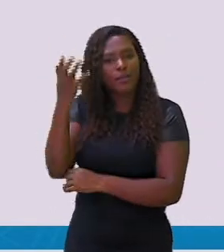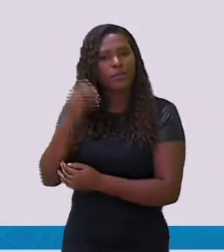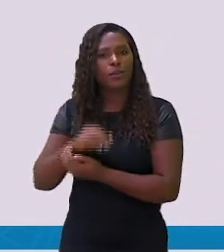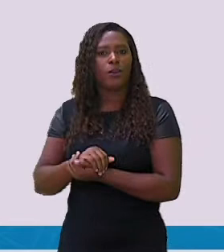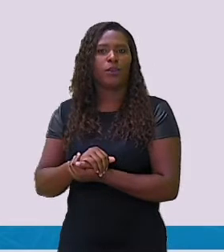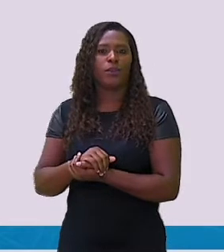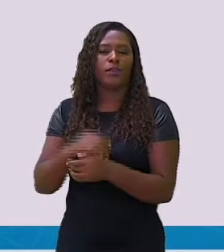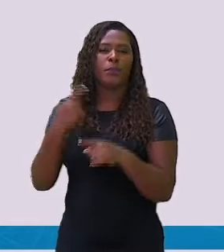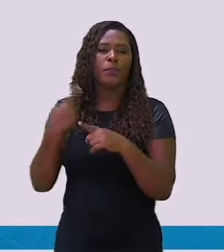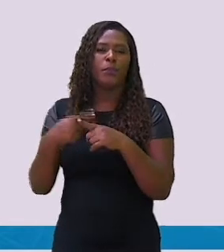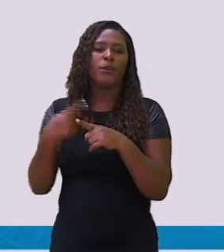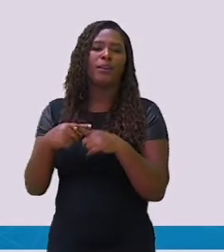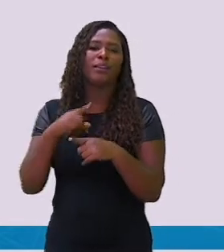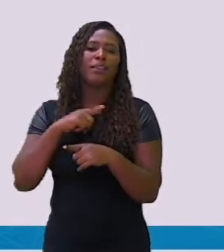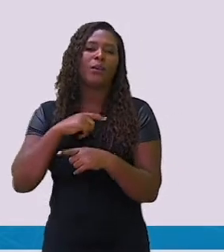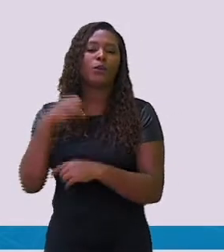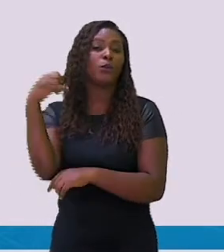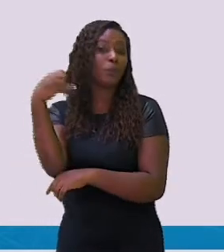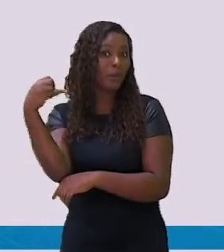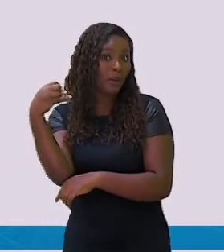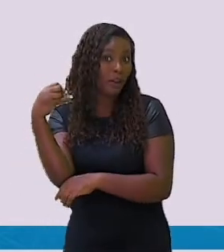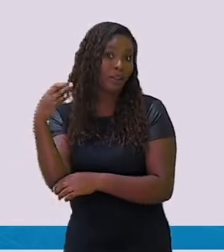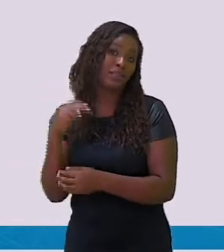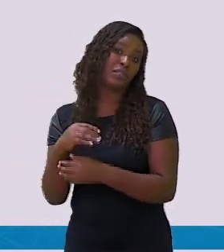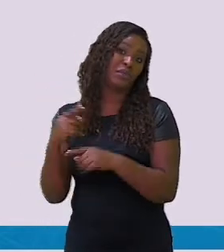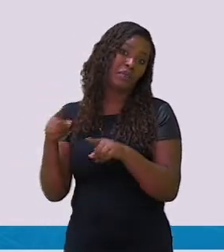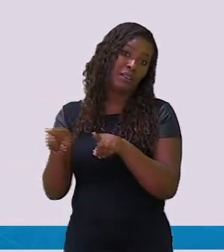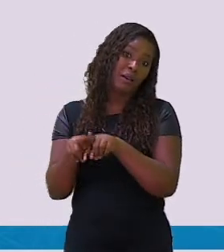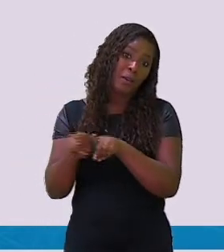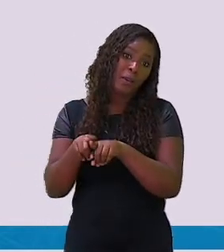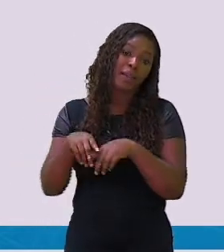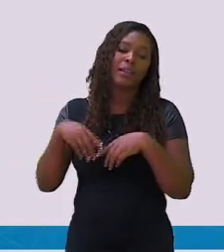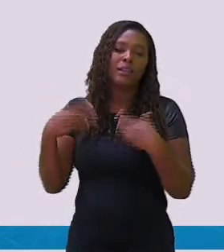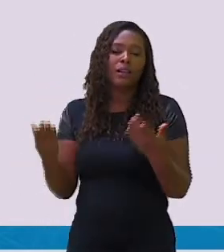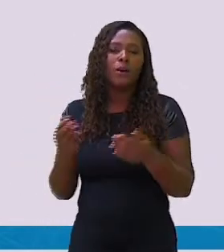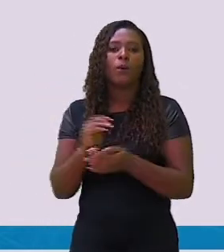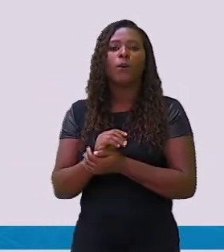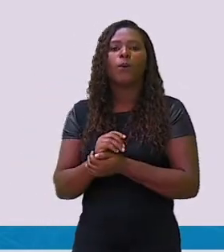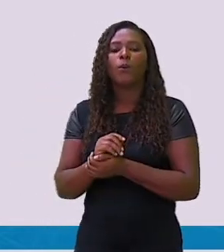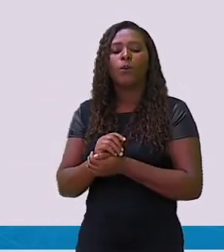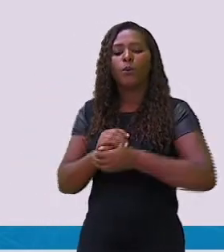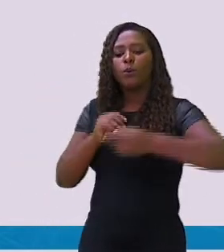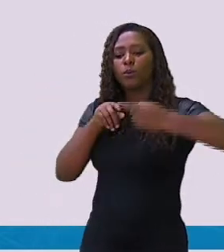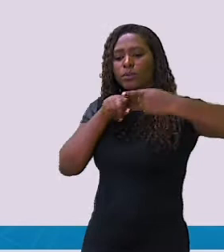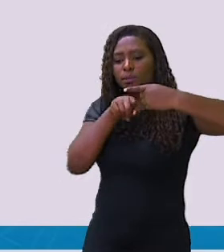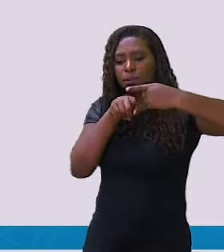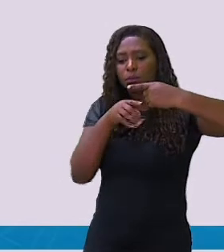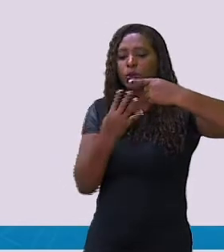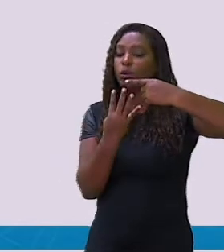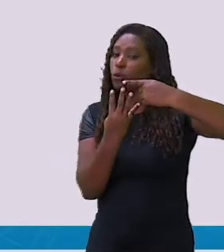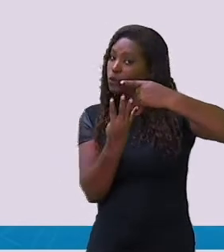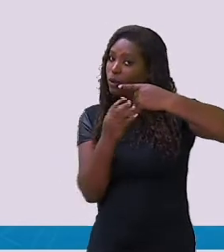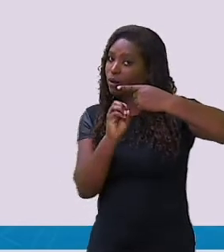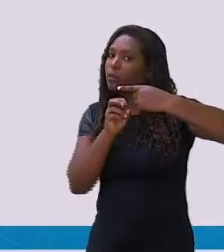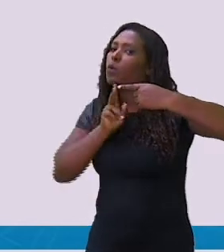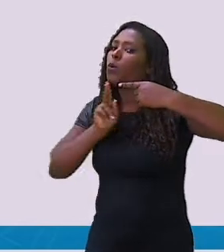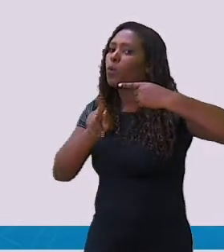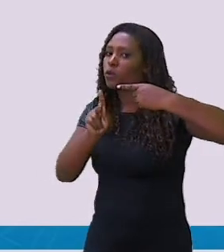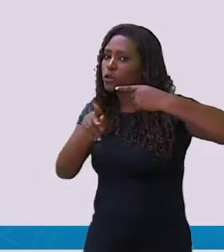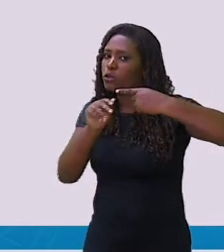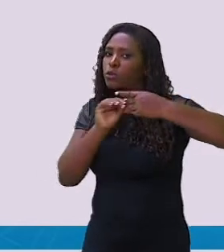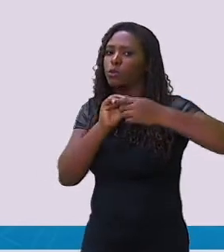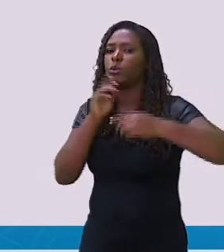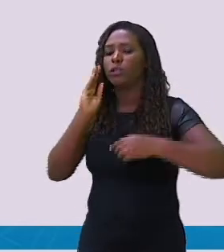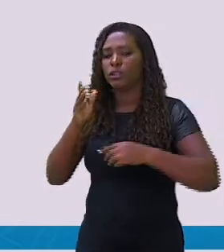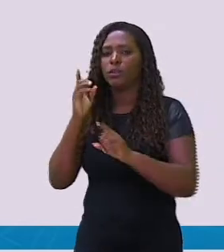então o denominador e continua a 40 né eu já encontrei e agora eu vou fazer